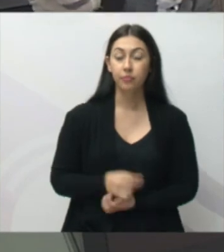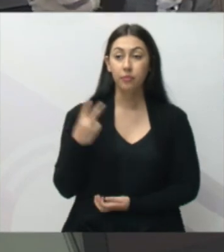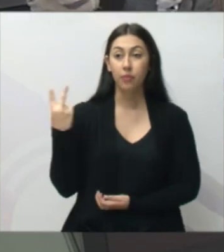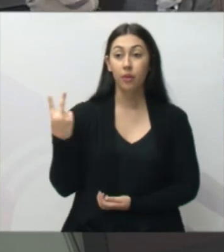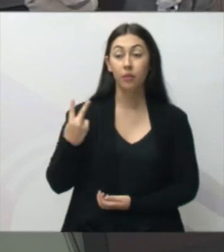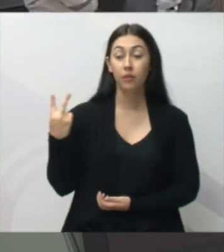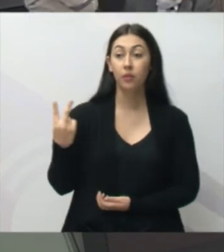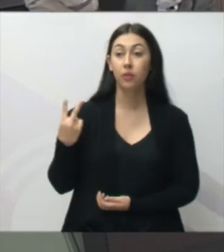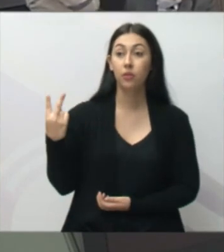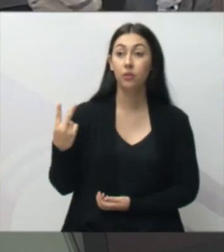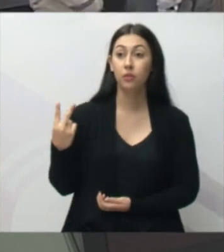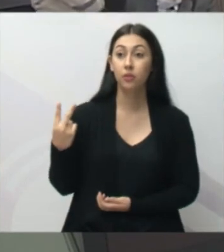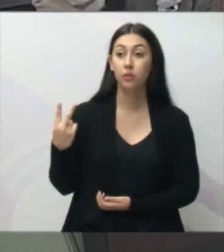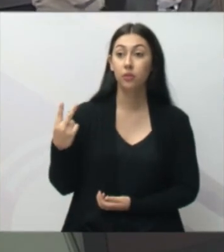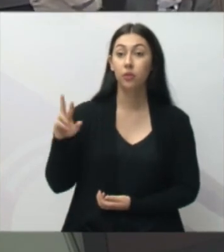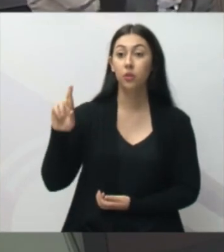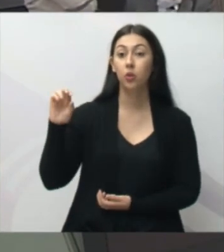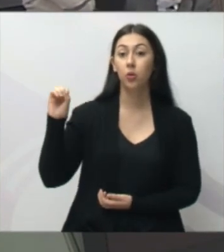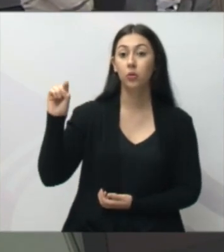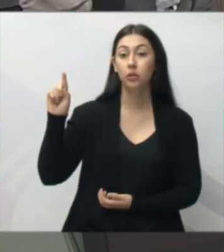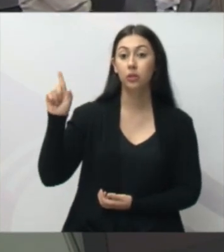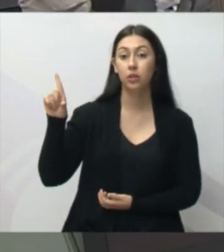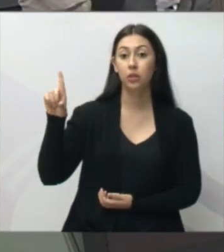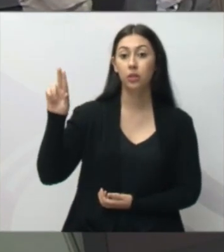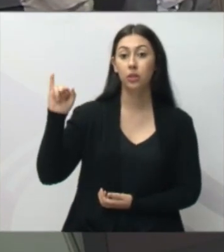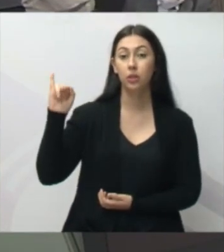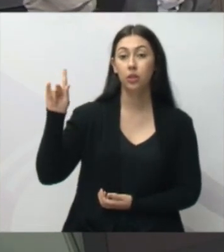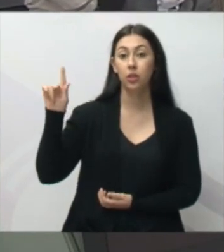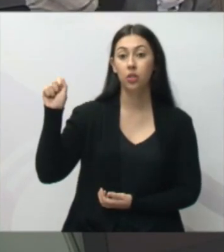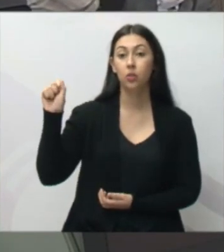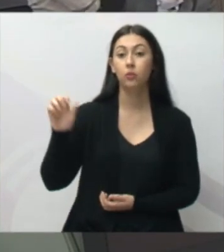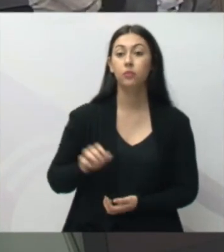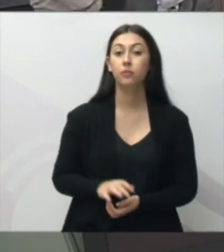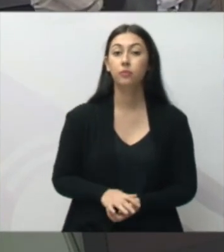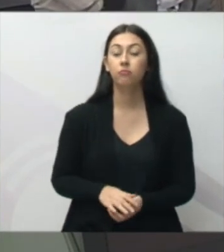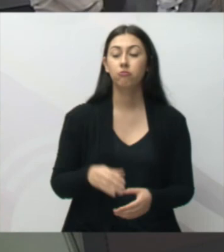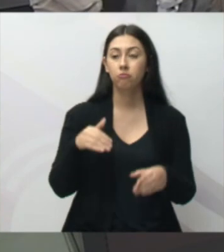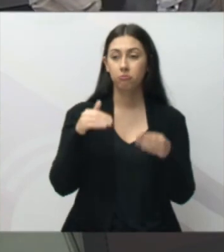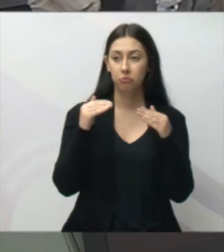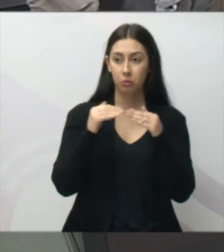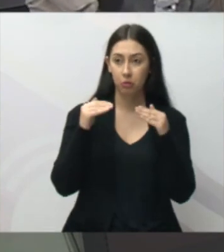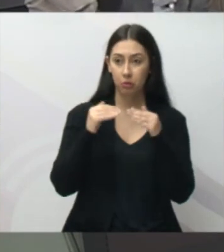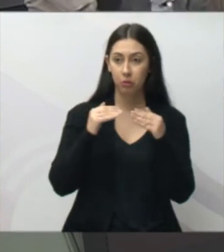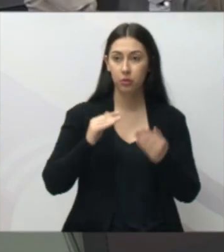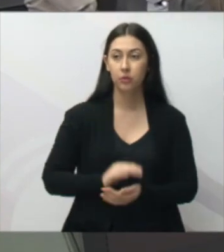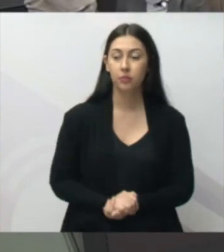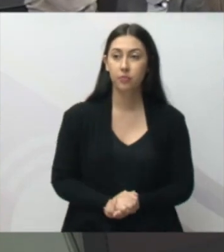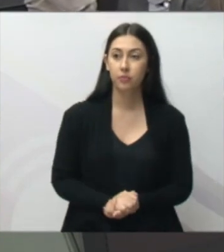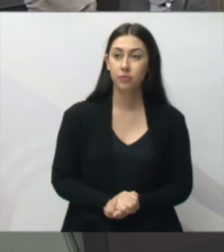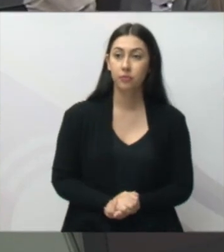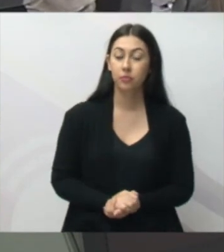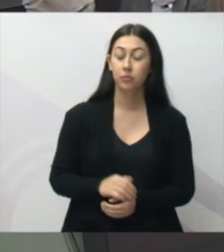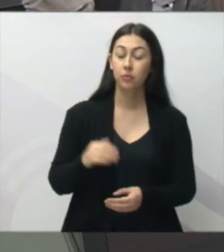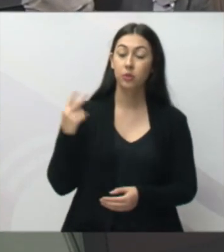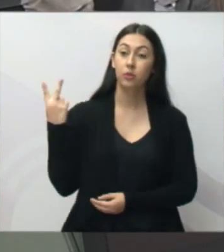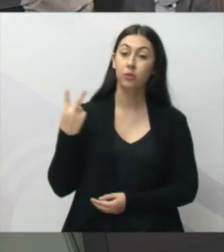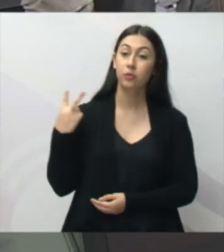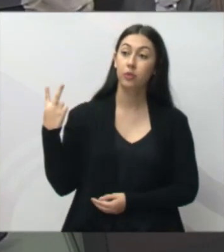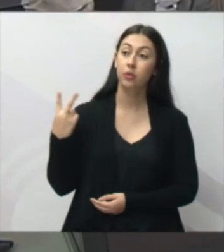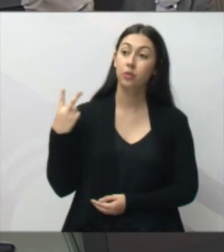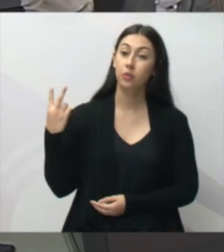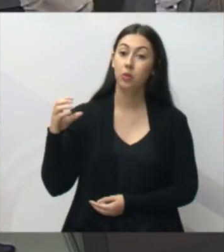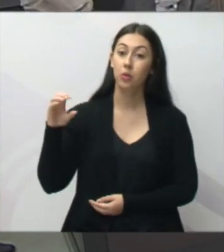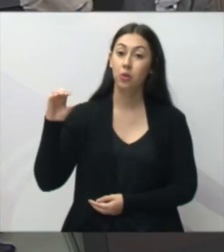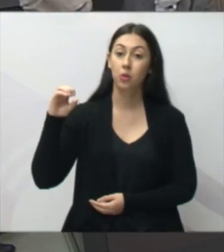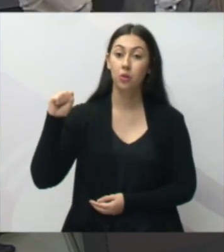Como vota o vereador Dr. Rodrigo Salomão? Favorável. Como vota a